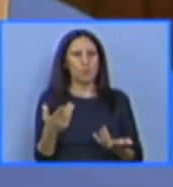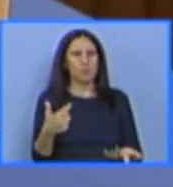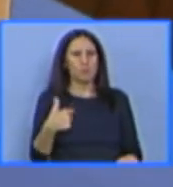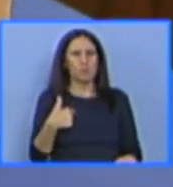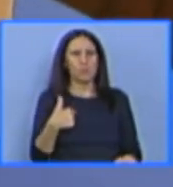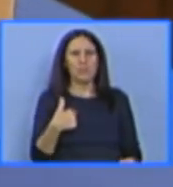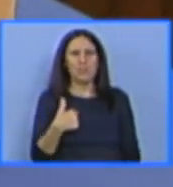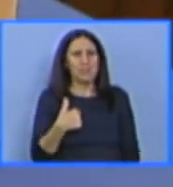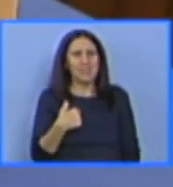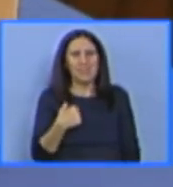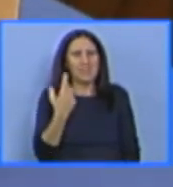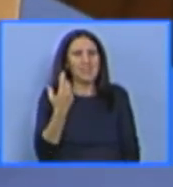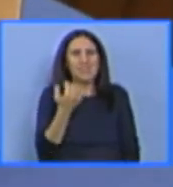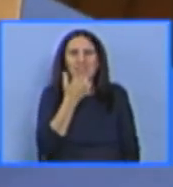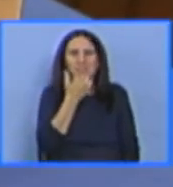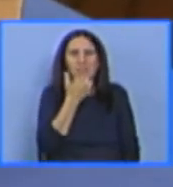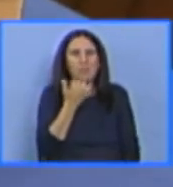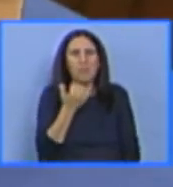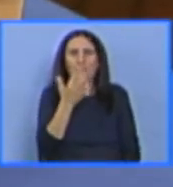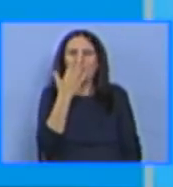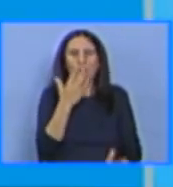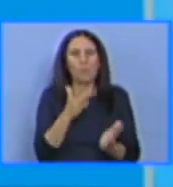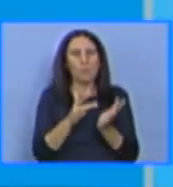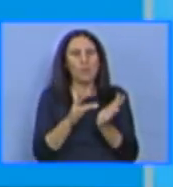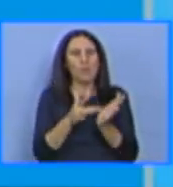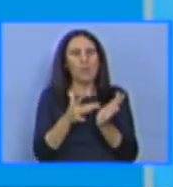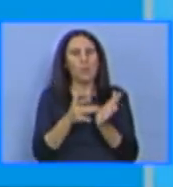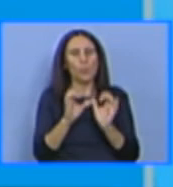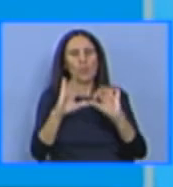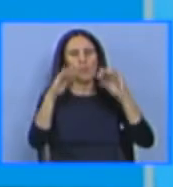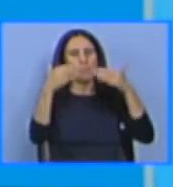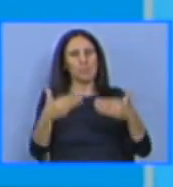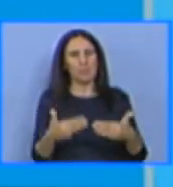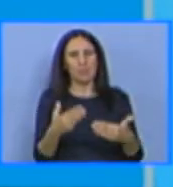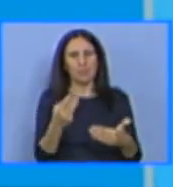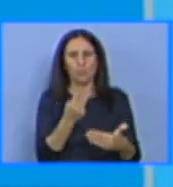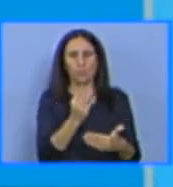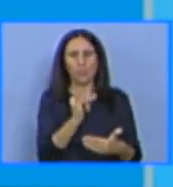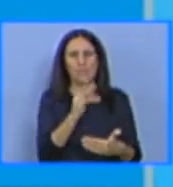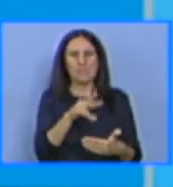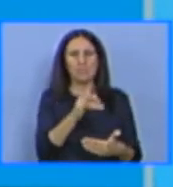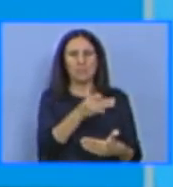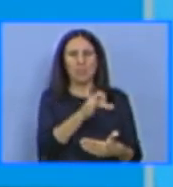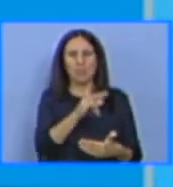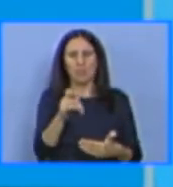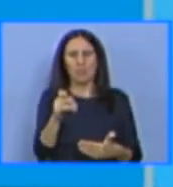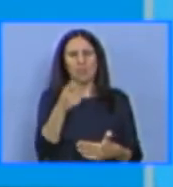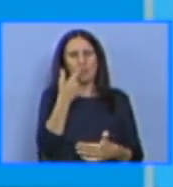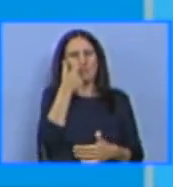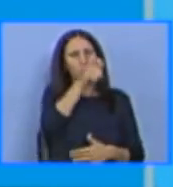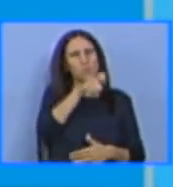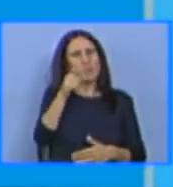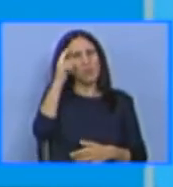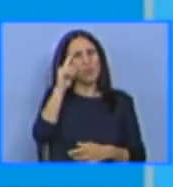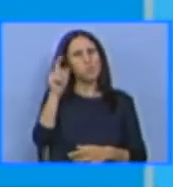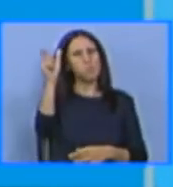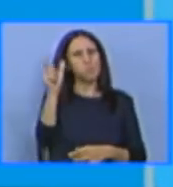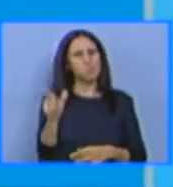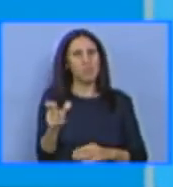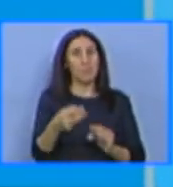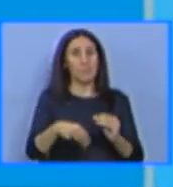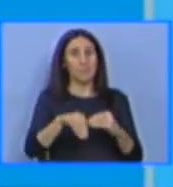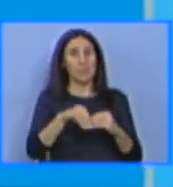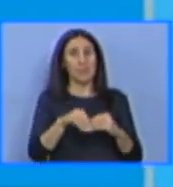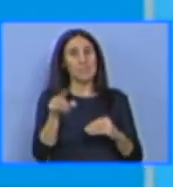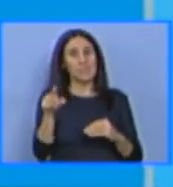achava divertidíssimo. Quer dizer, ele era quase uma Wikipédia de personalidades e de pessoas, e a juntar a isto a